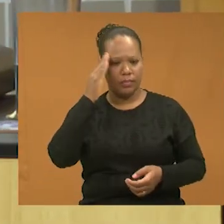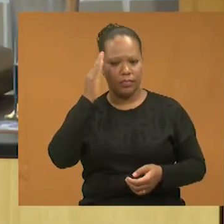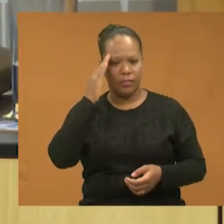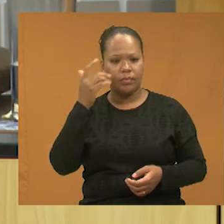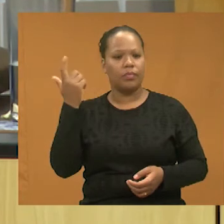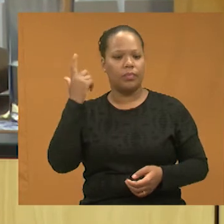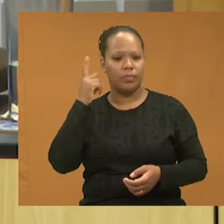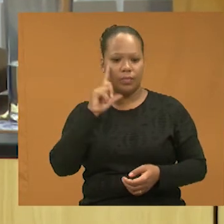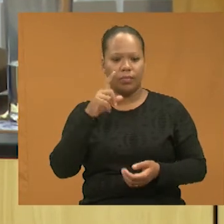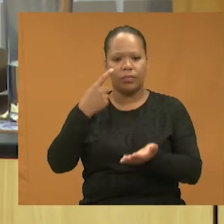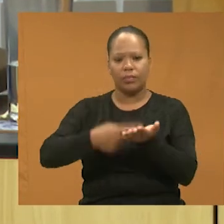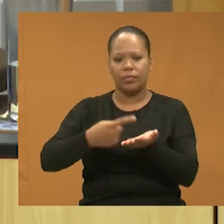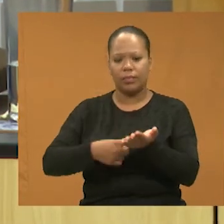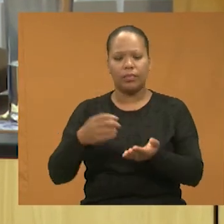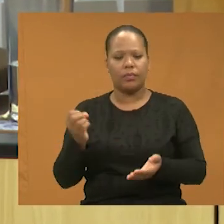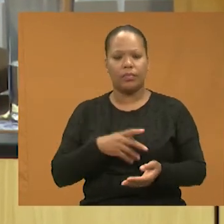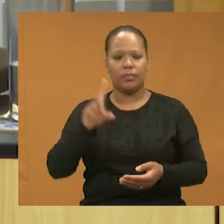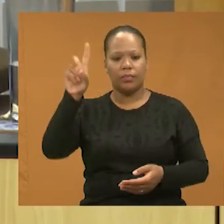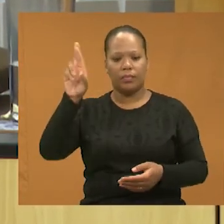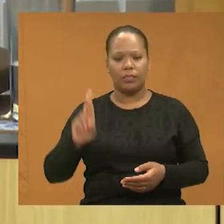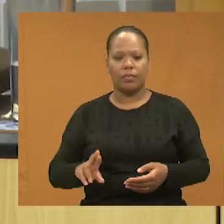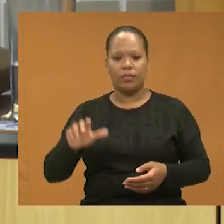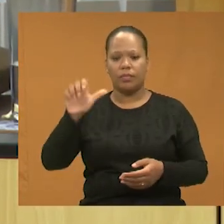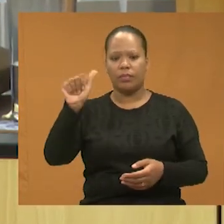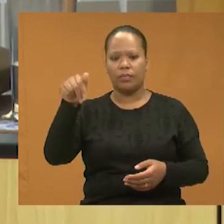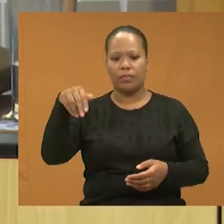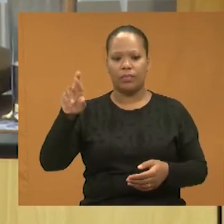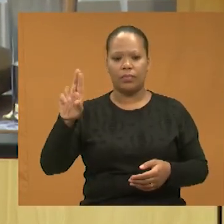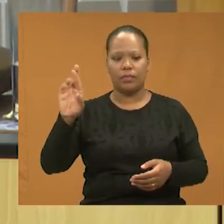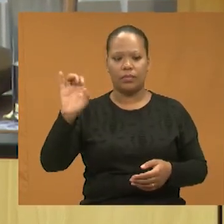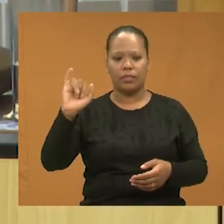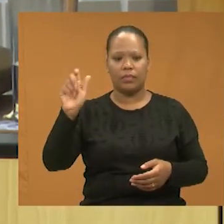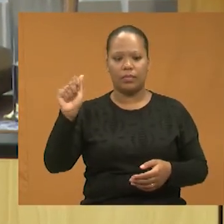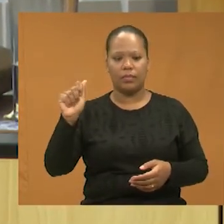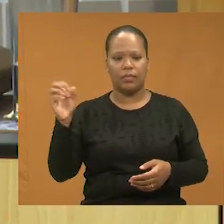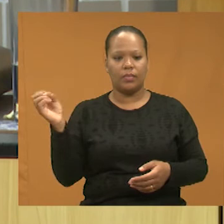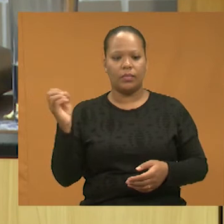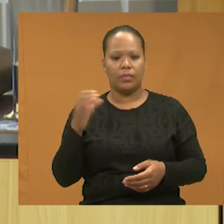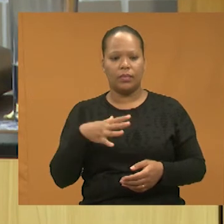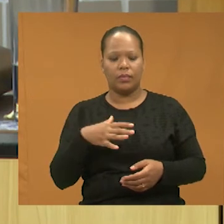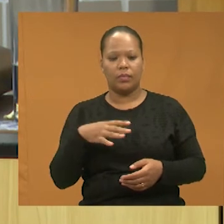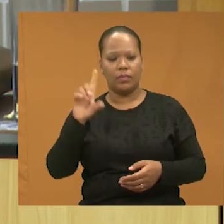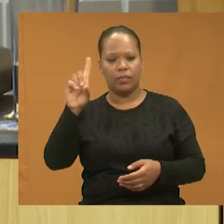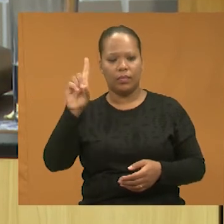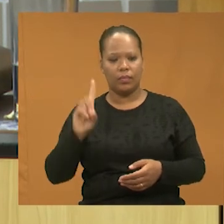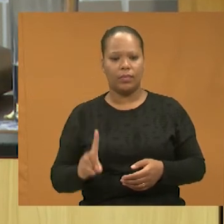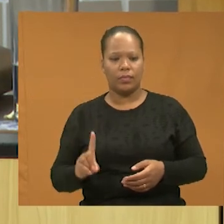consegui agenda com a nova diretora, Andréa Souto. Ela é a nova diretora da LP Bandeirantes.